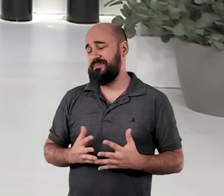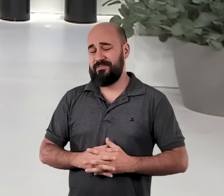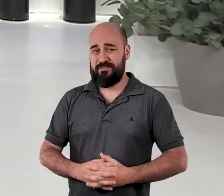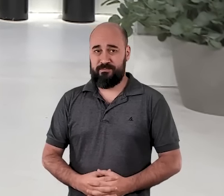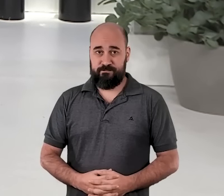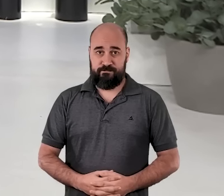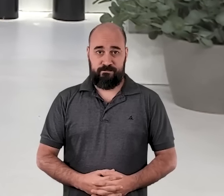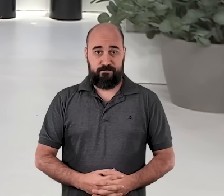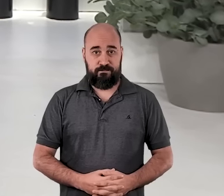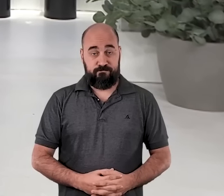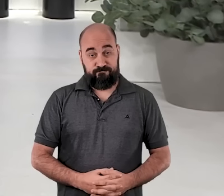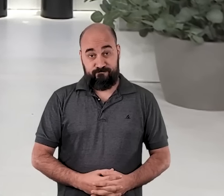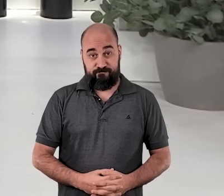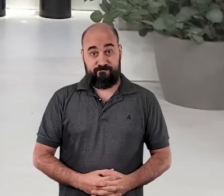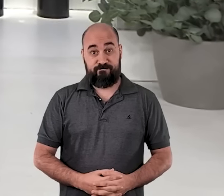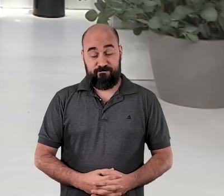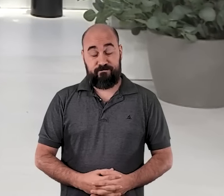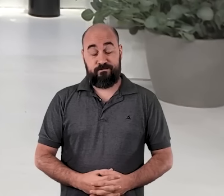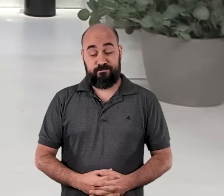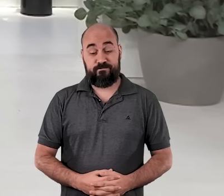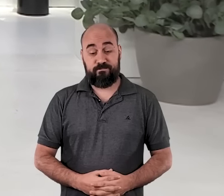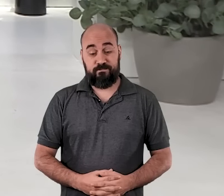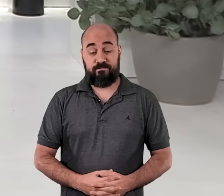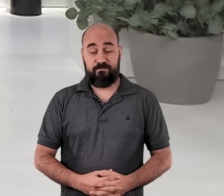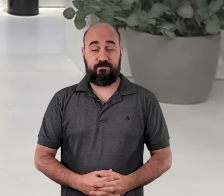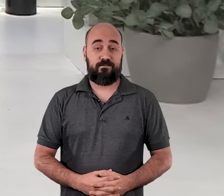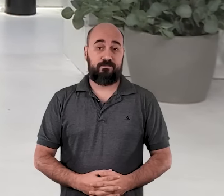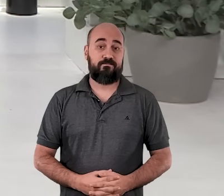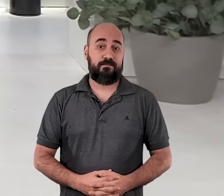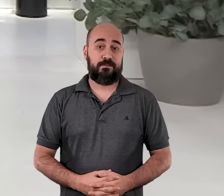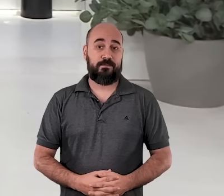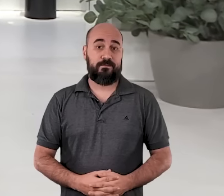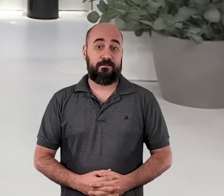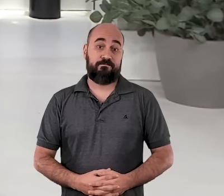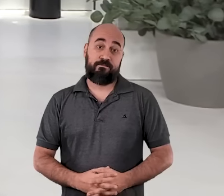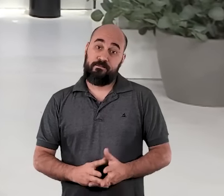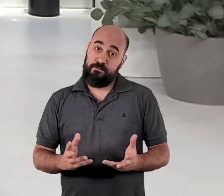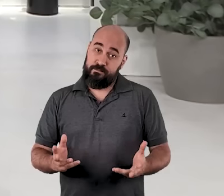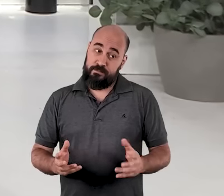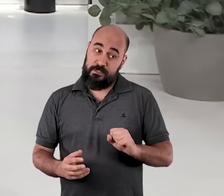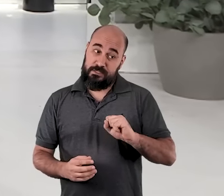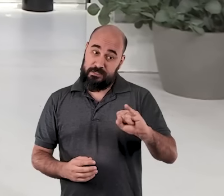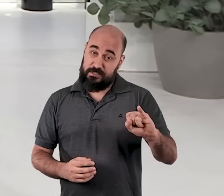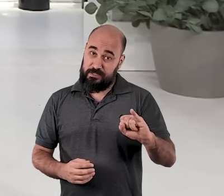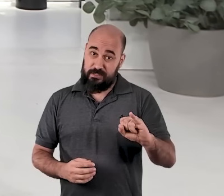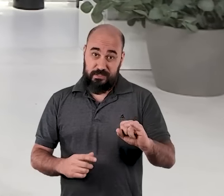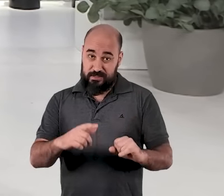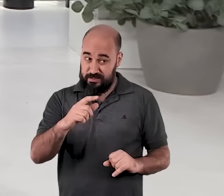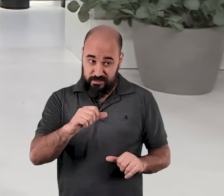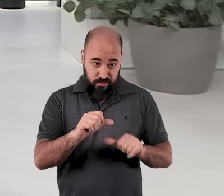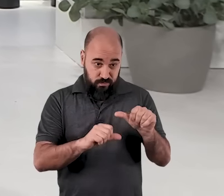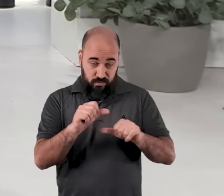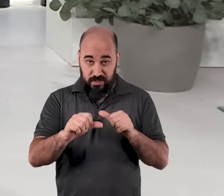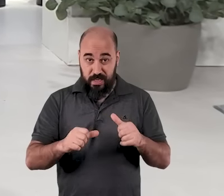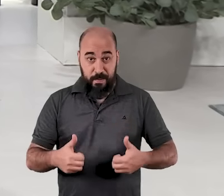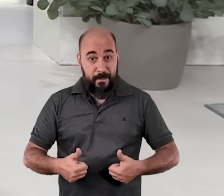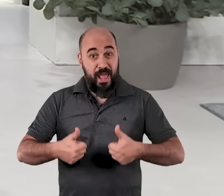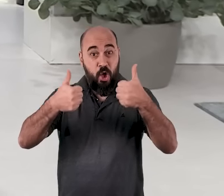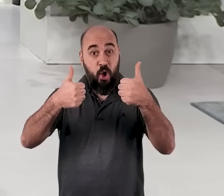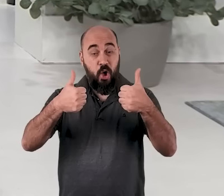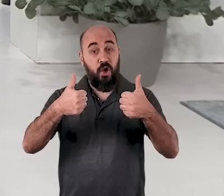Acredite, muda sim. Se não muda para melhor, muda para